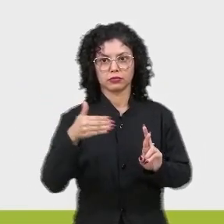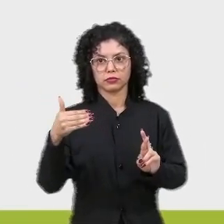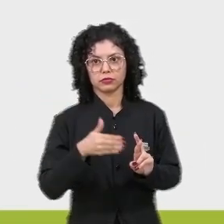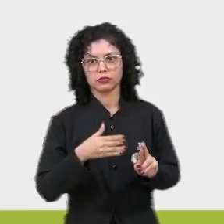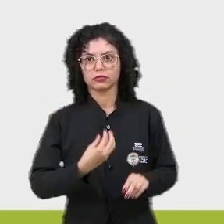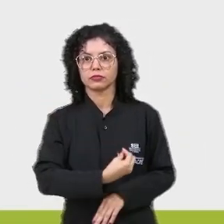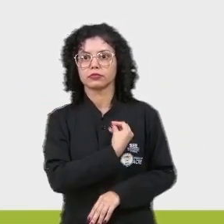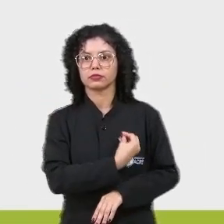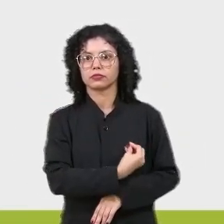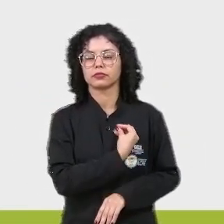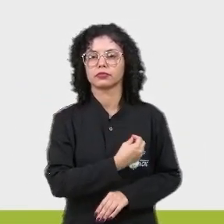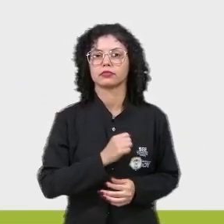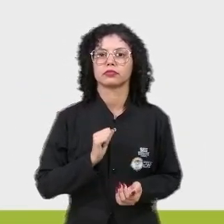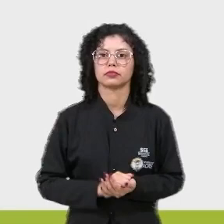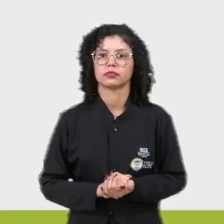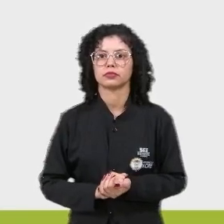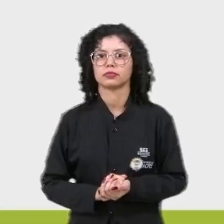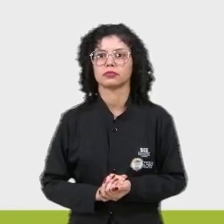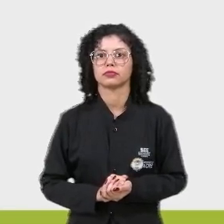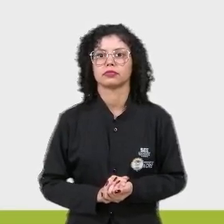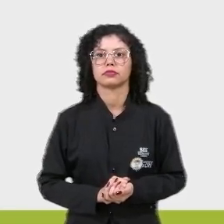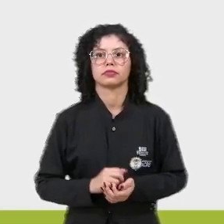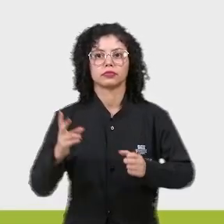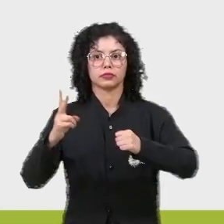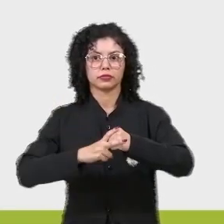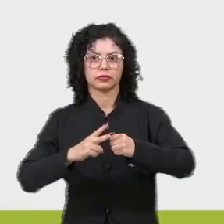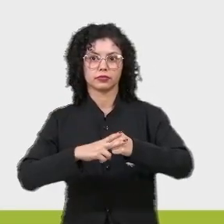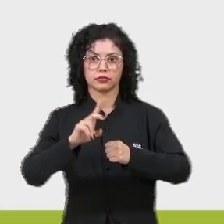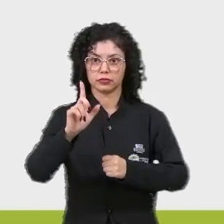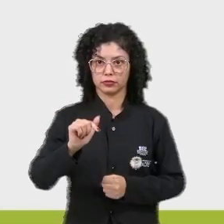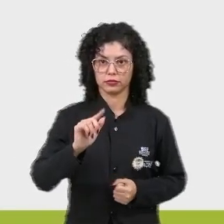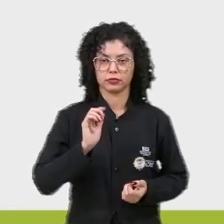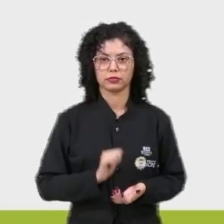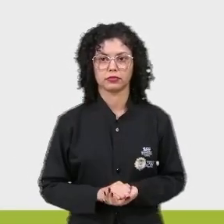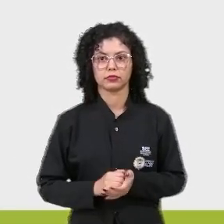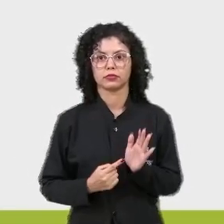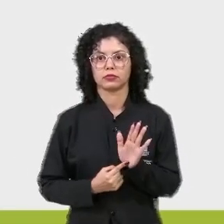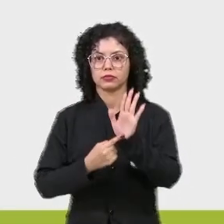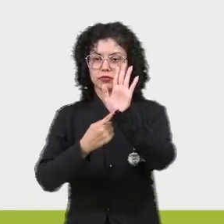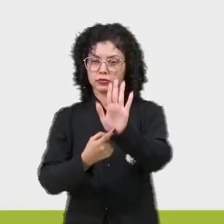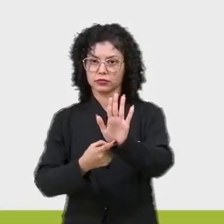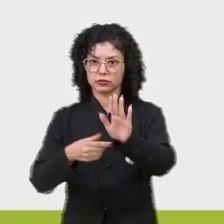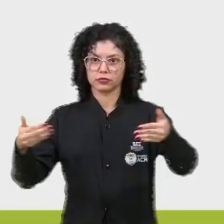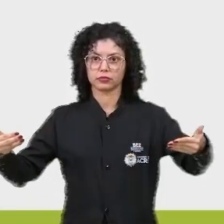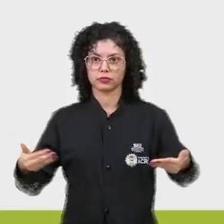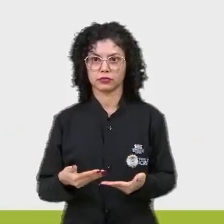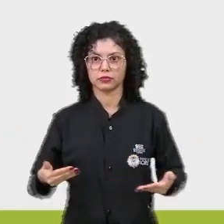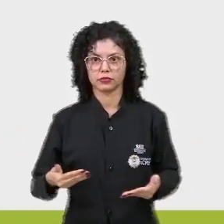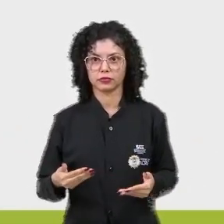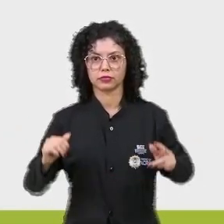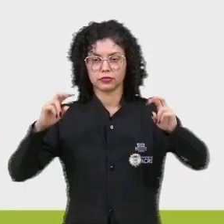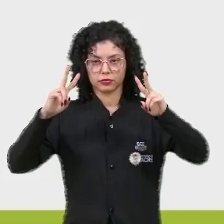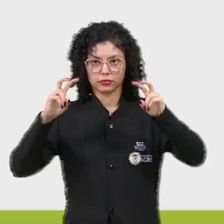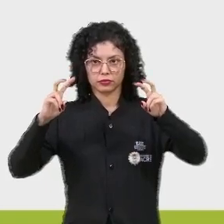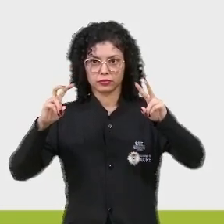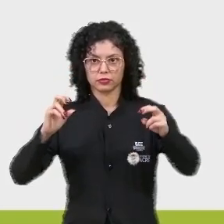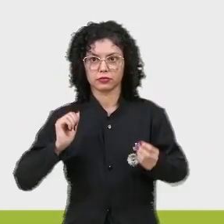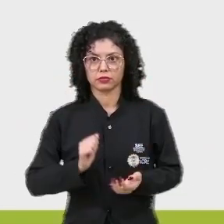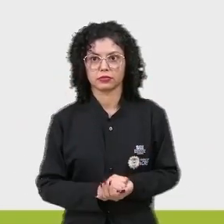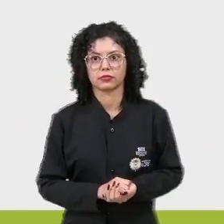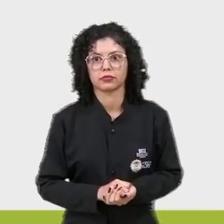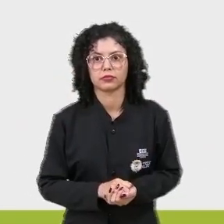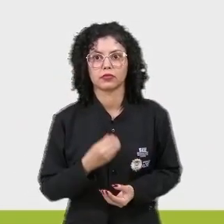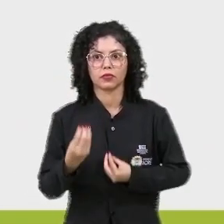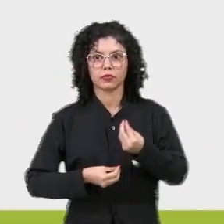tempo presente com o emprego da forma verbal evidenciando-se a atualidade do tema